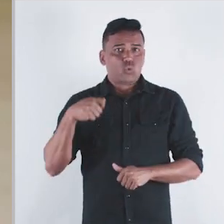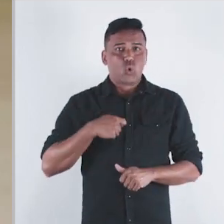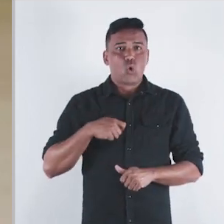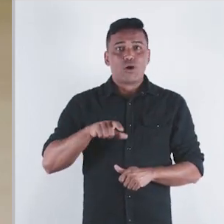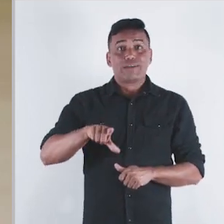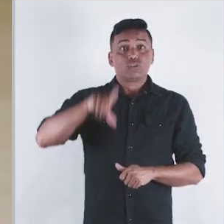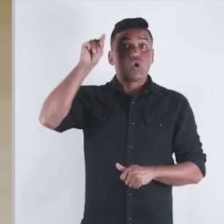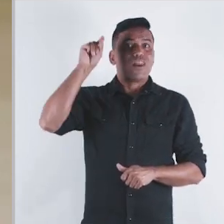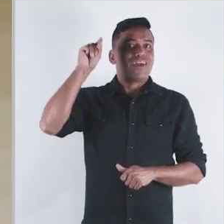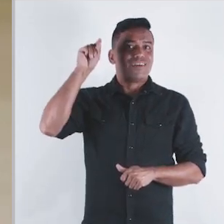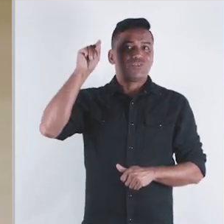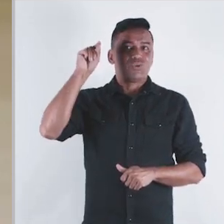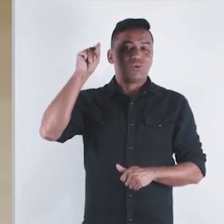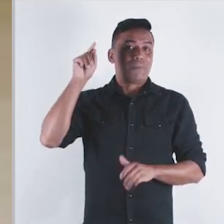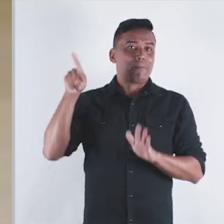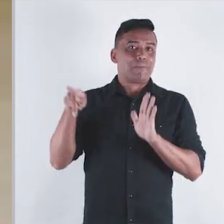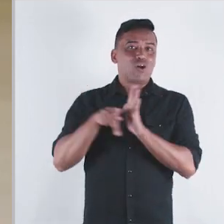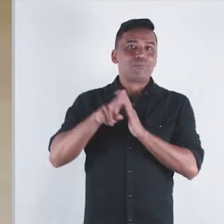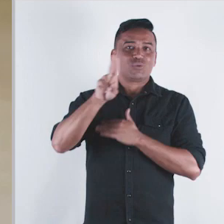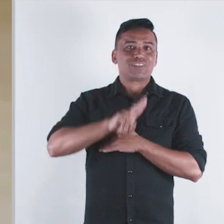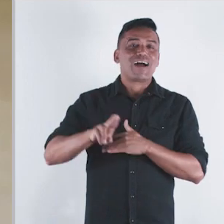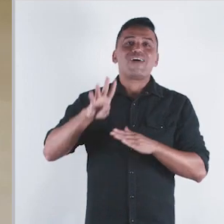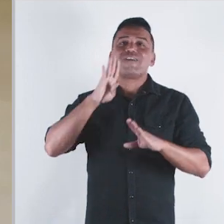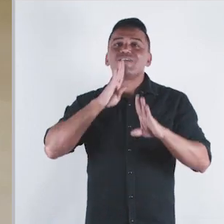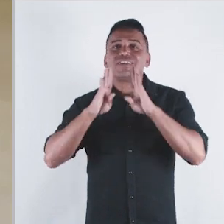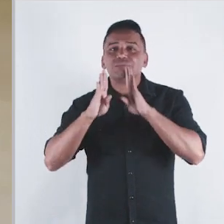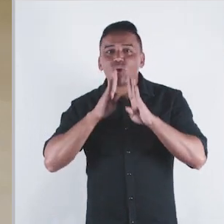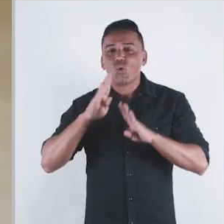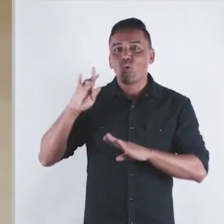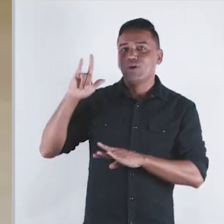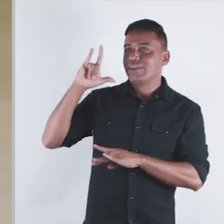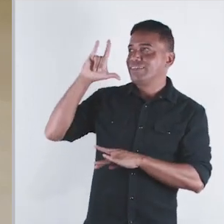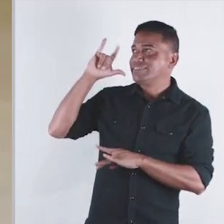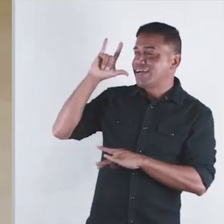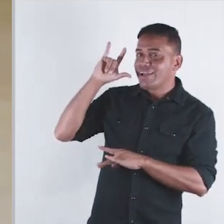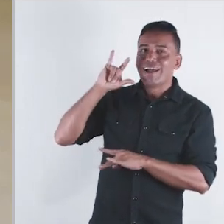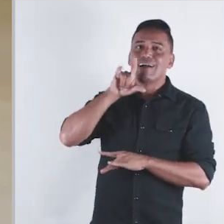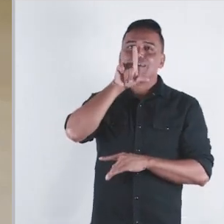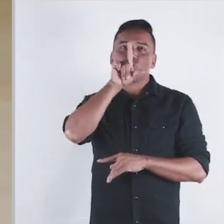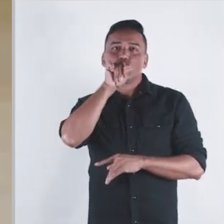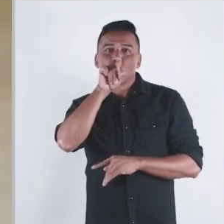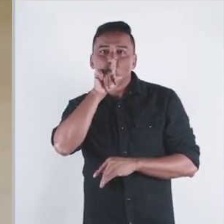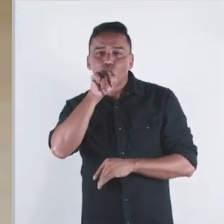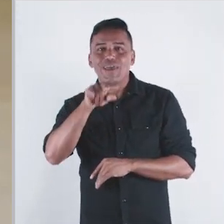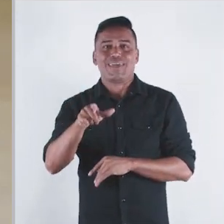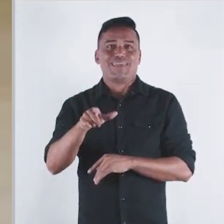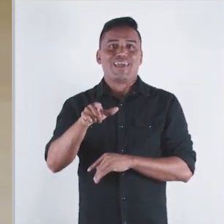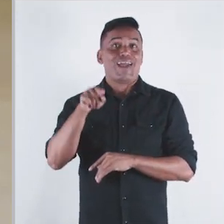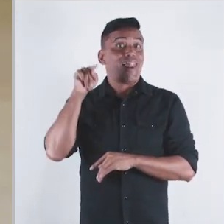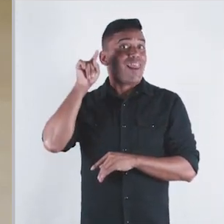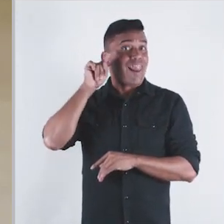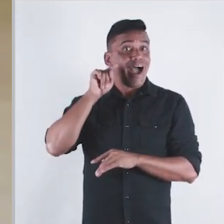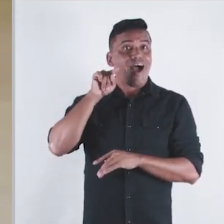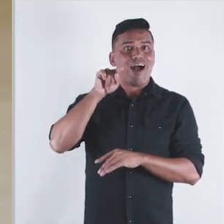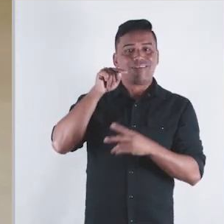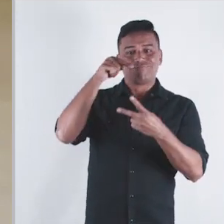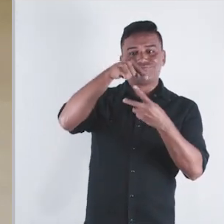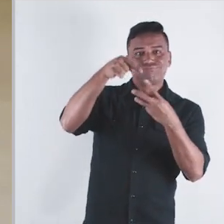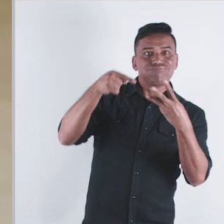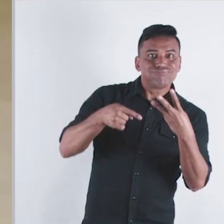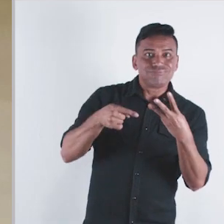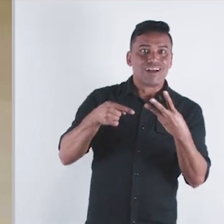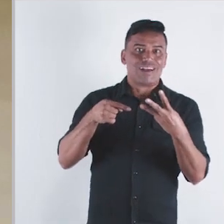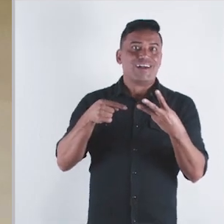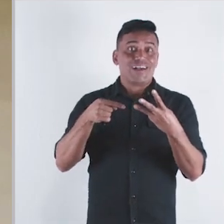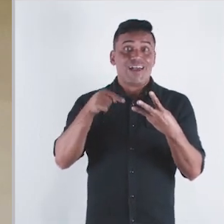por escrever obras no Facebook, no Instagram e no Twitter. Porque eles sabem que é ali, né? É